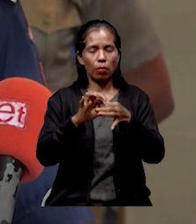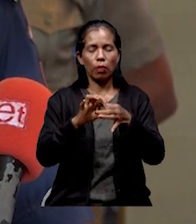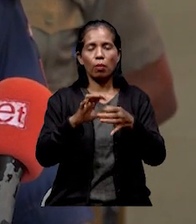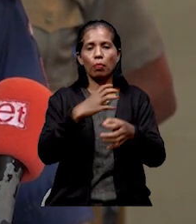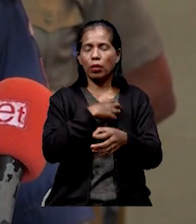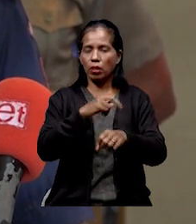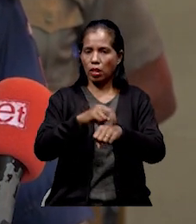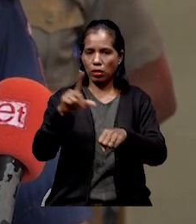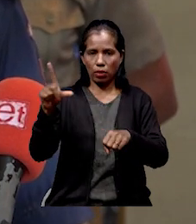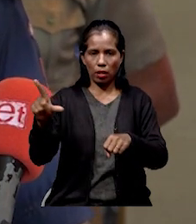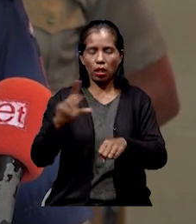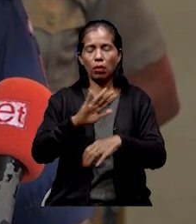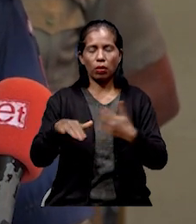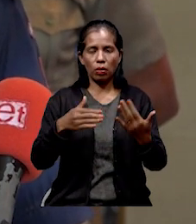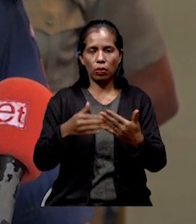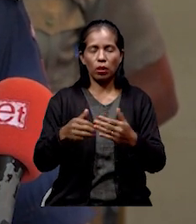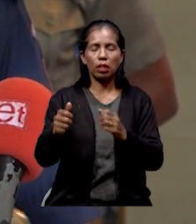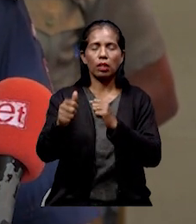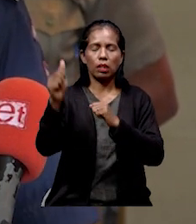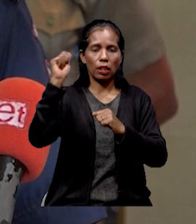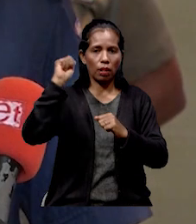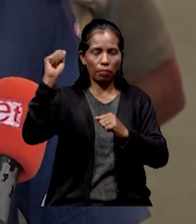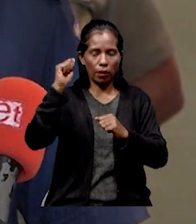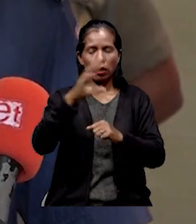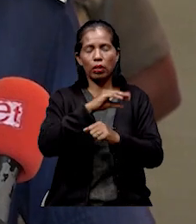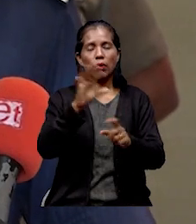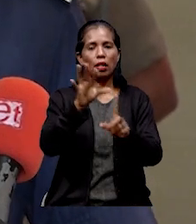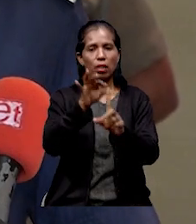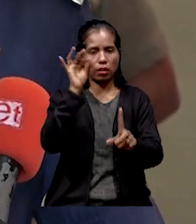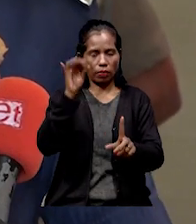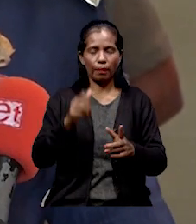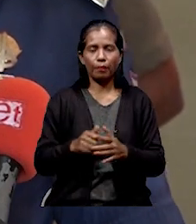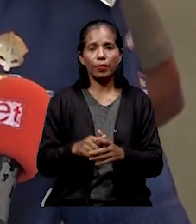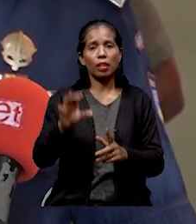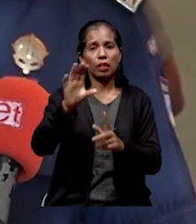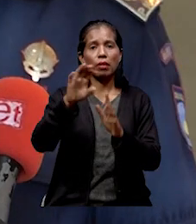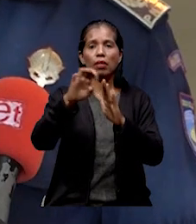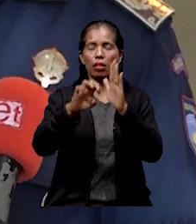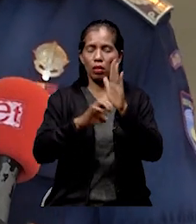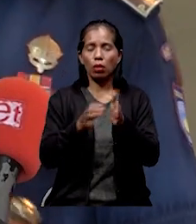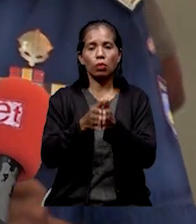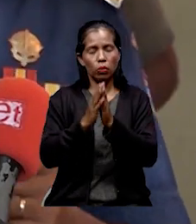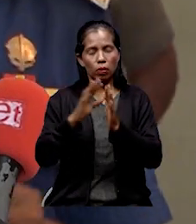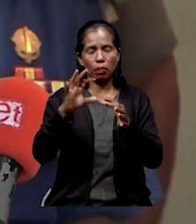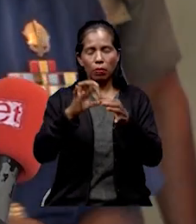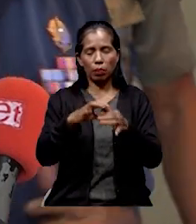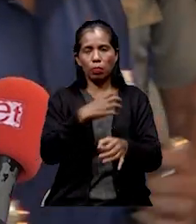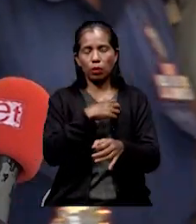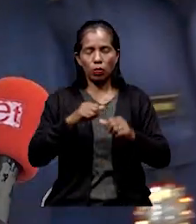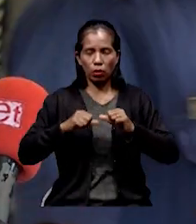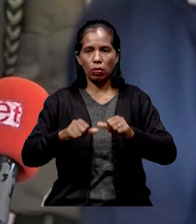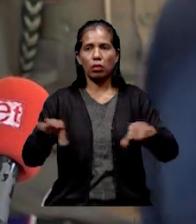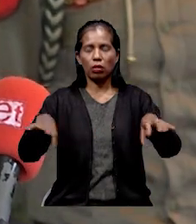nian. Kumeso si kampanya to elesam. Chefe Estado Russo ba membro PNTL Sira atu continua serviço